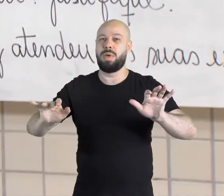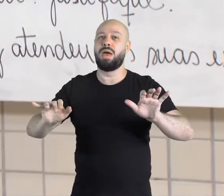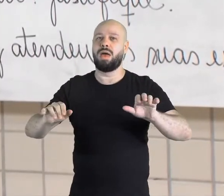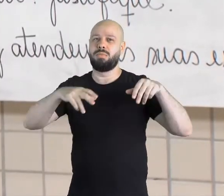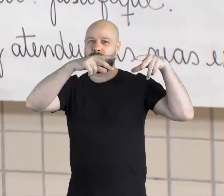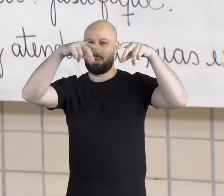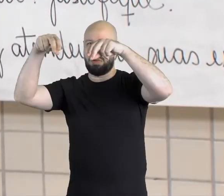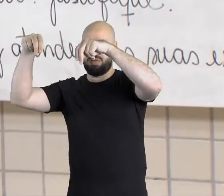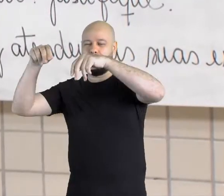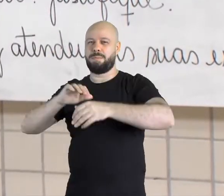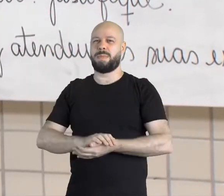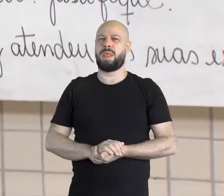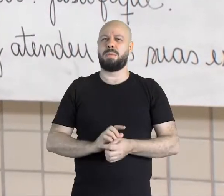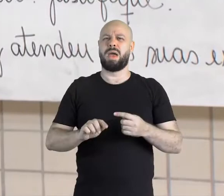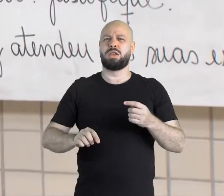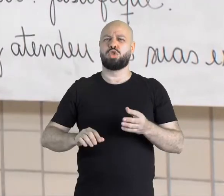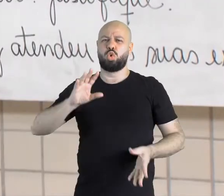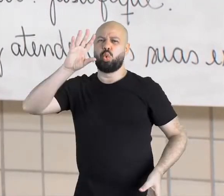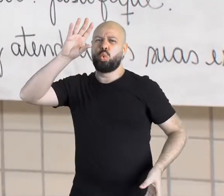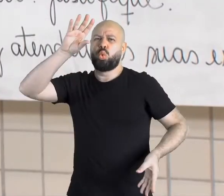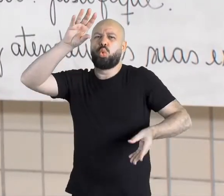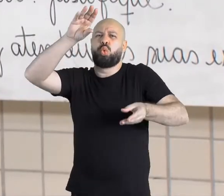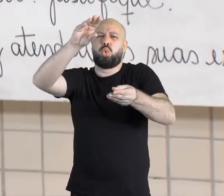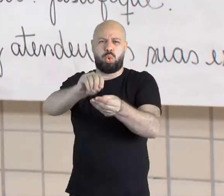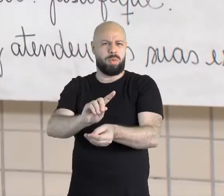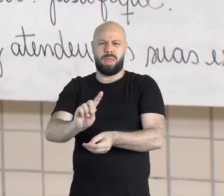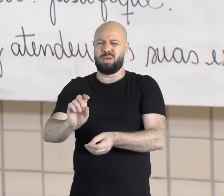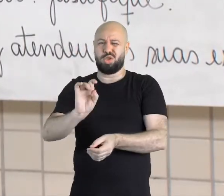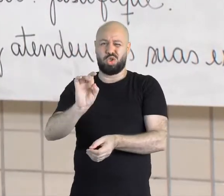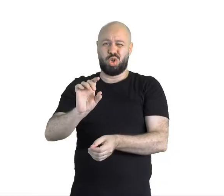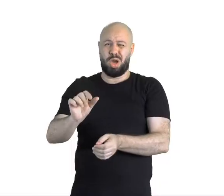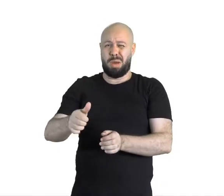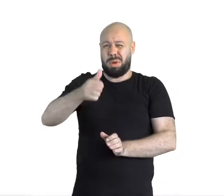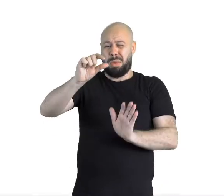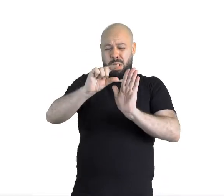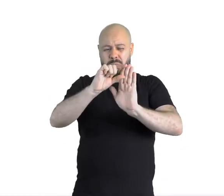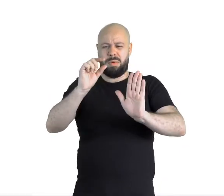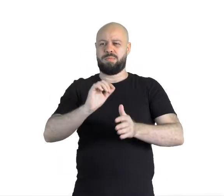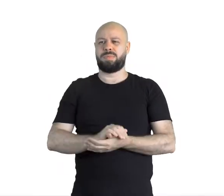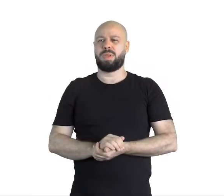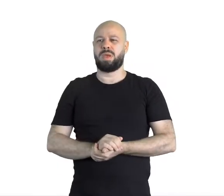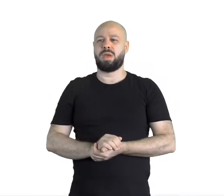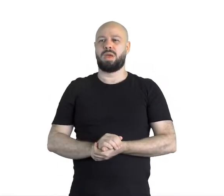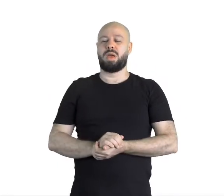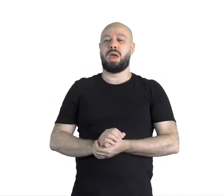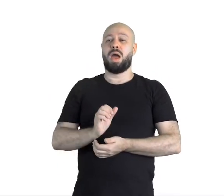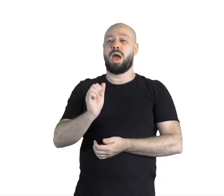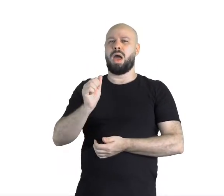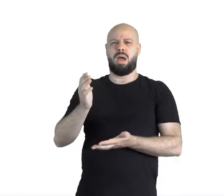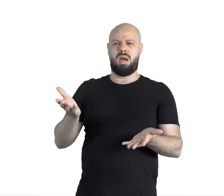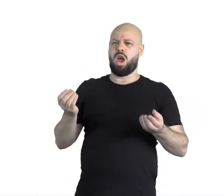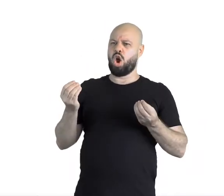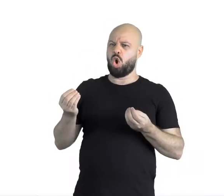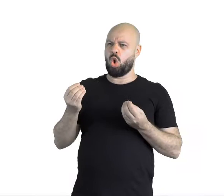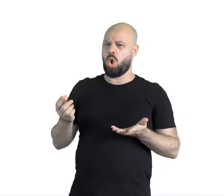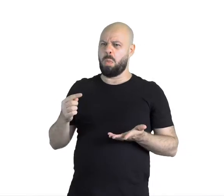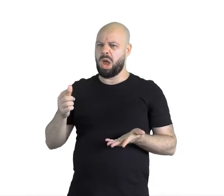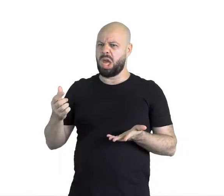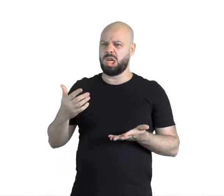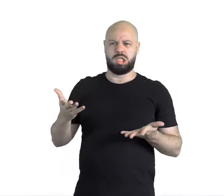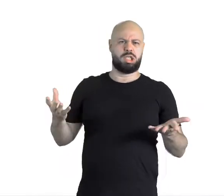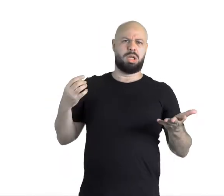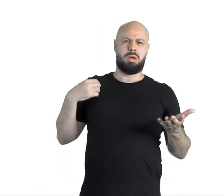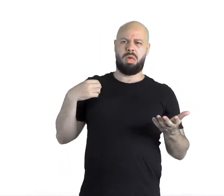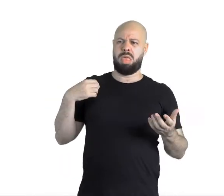vou ler todo novamente, vamos ler só a primeira estrofe. Armaria, minha gente, que desmantelo